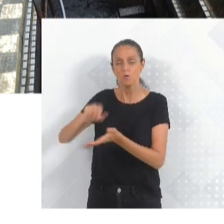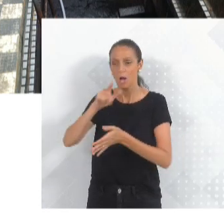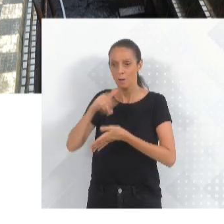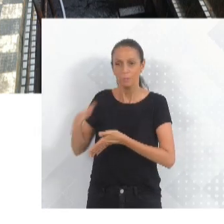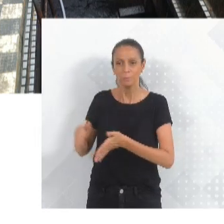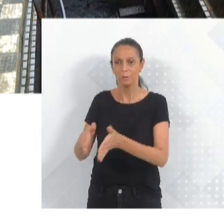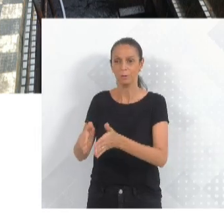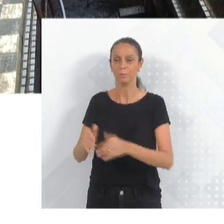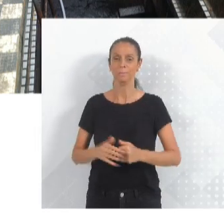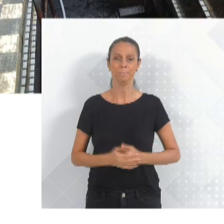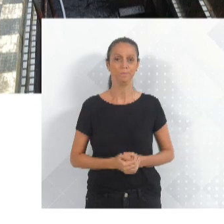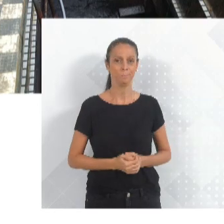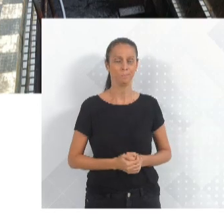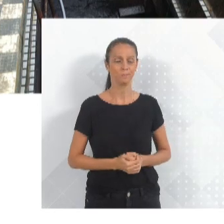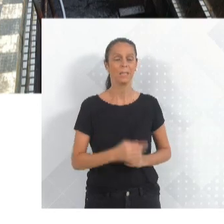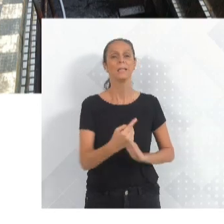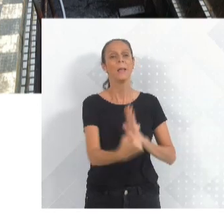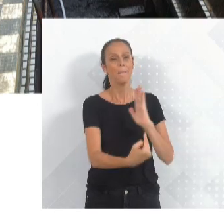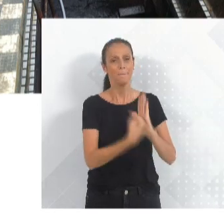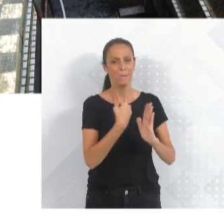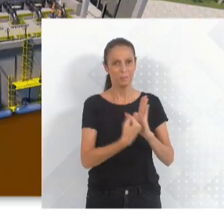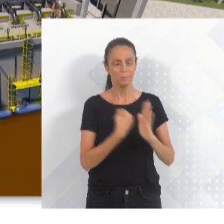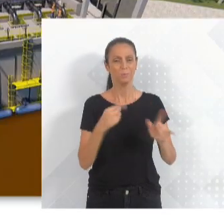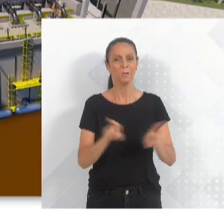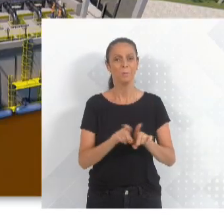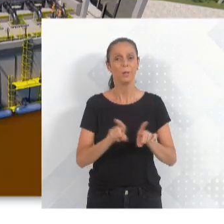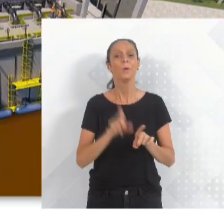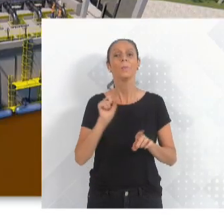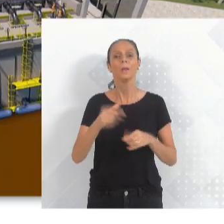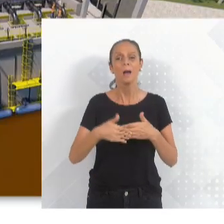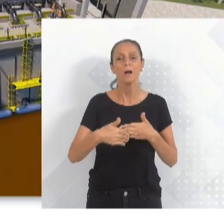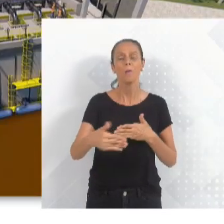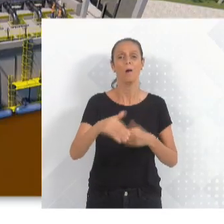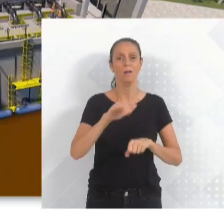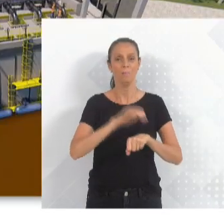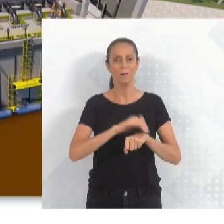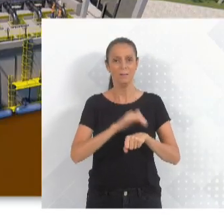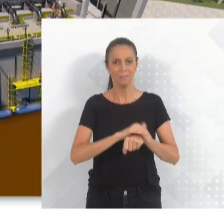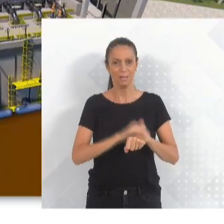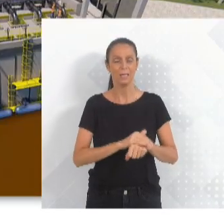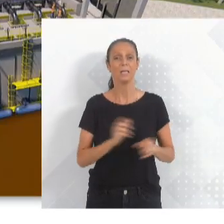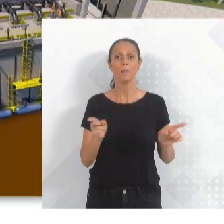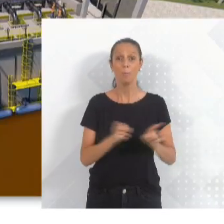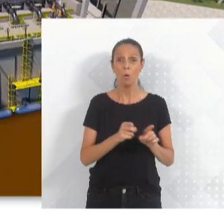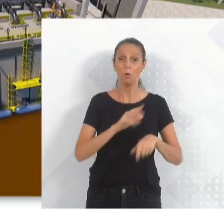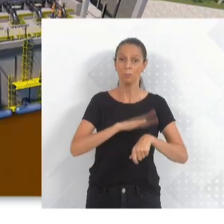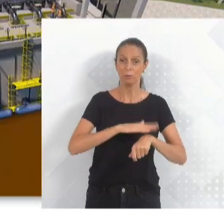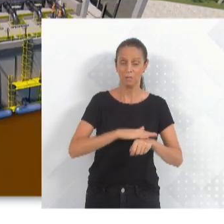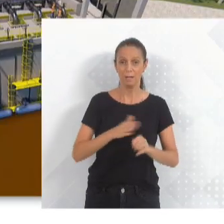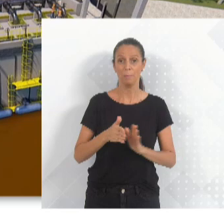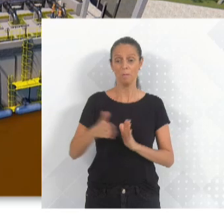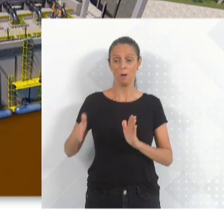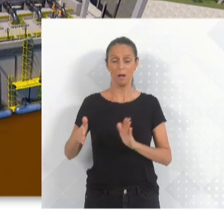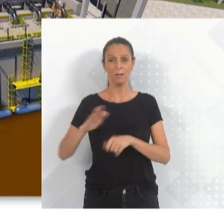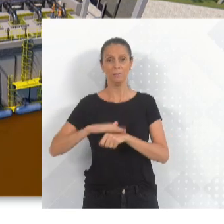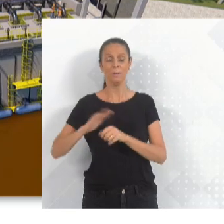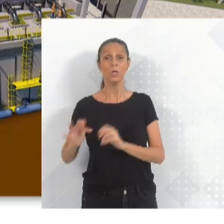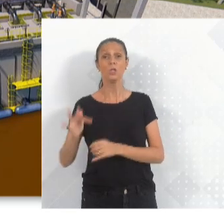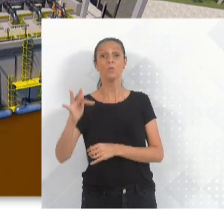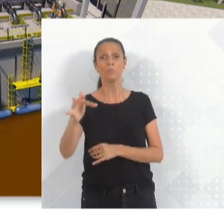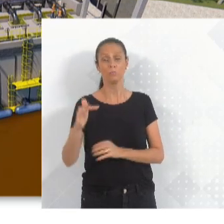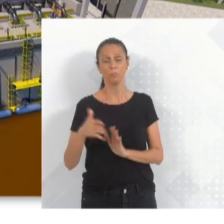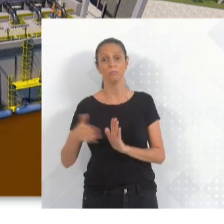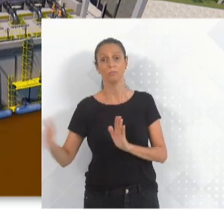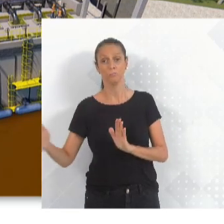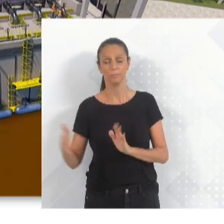E aí o próximo questionamento que fala de quais as medidas serão adotadas a curto, médio e longo prazo para solucionar o problema.